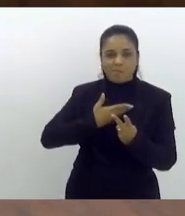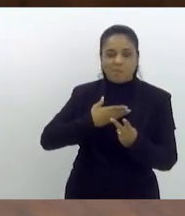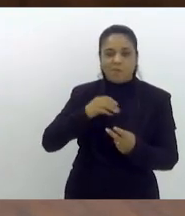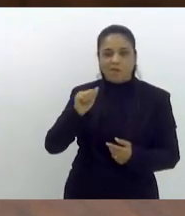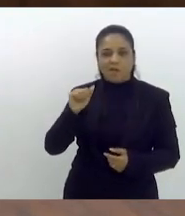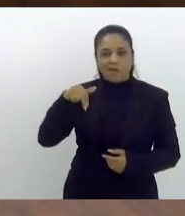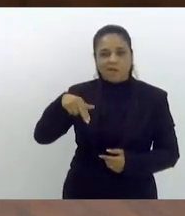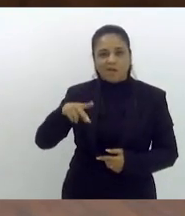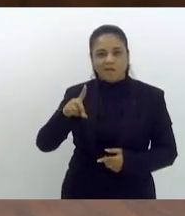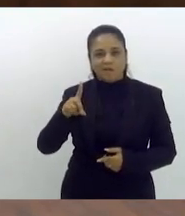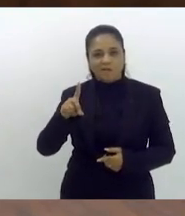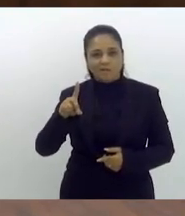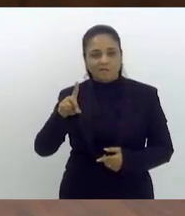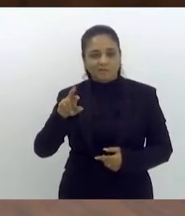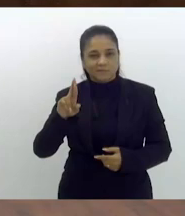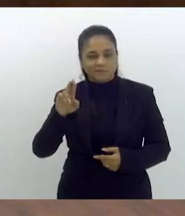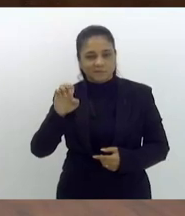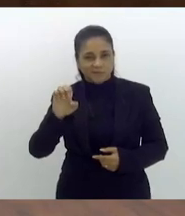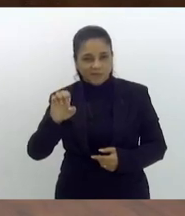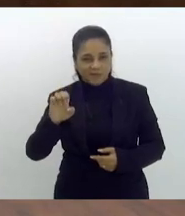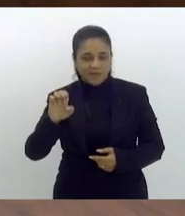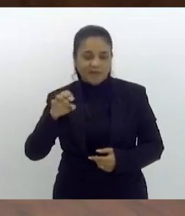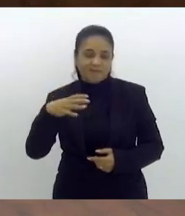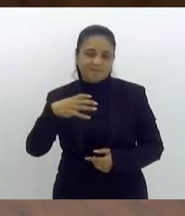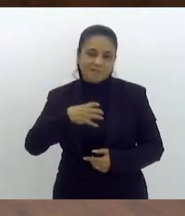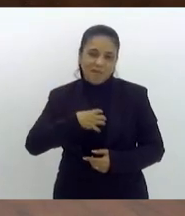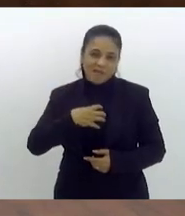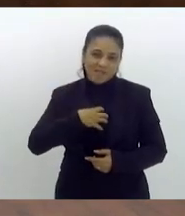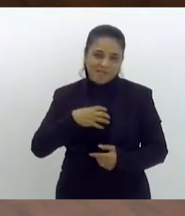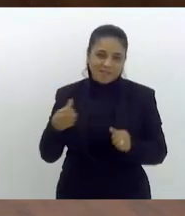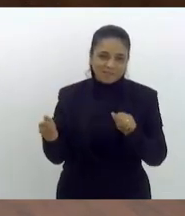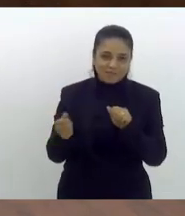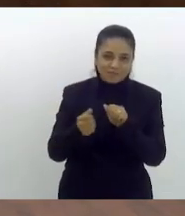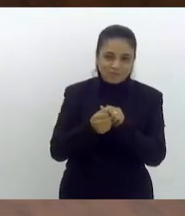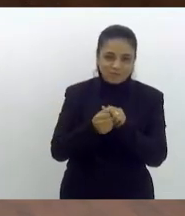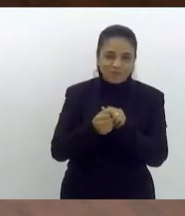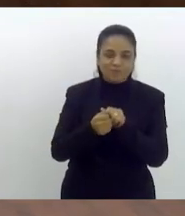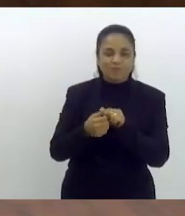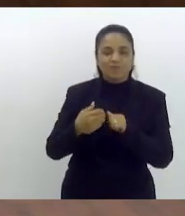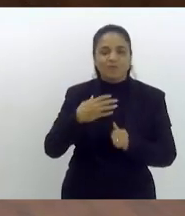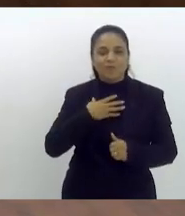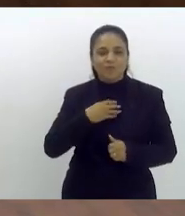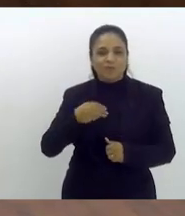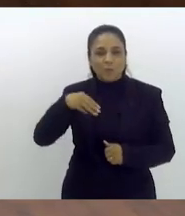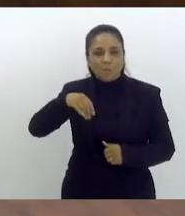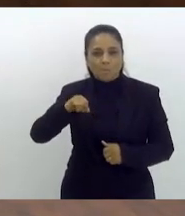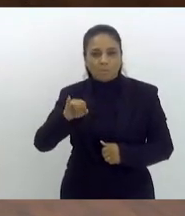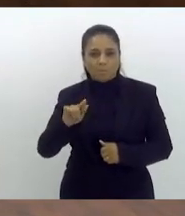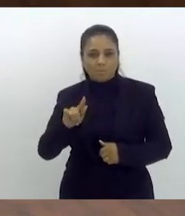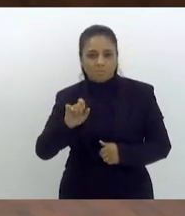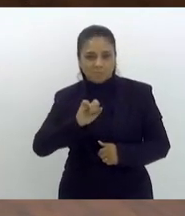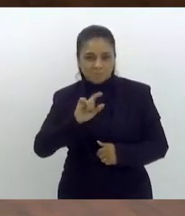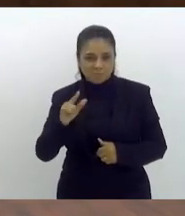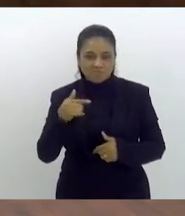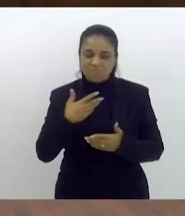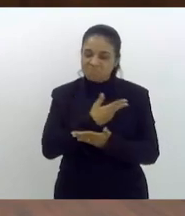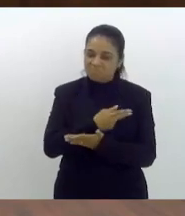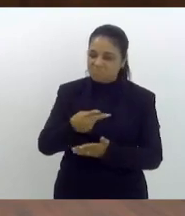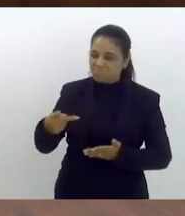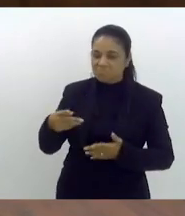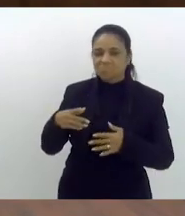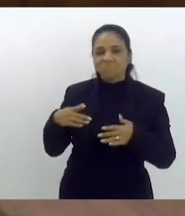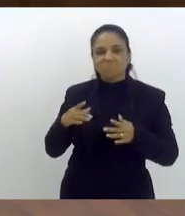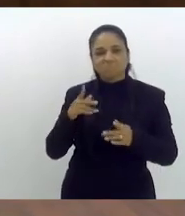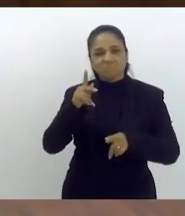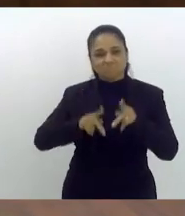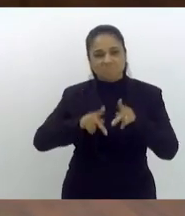aqui nos visitar hoje juntamente com seu filho Miguel que era aqui agradecer a presença dos dois se você em casa essa casa do povo e